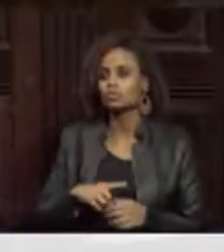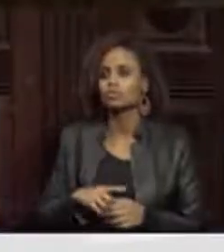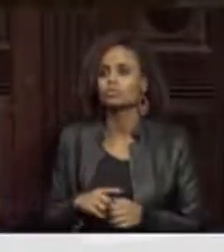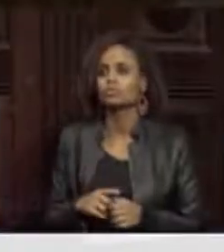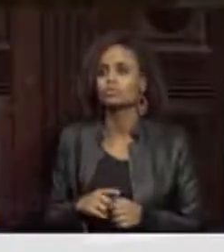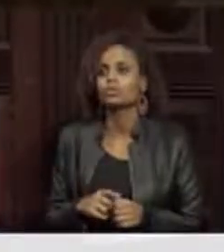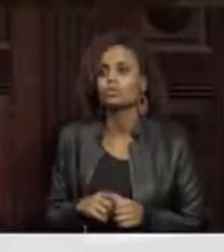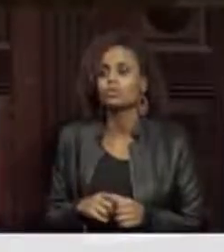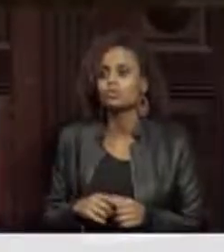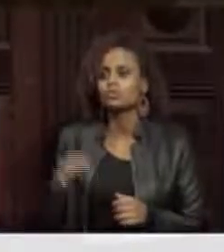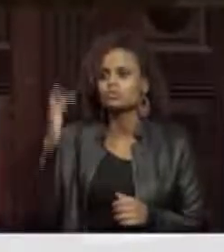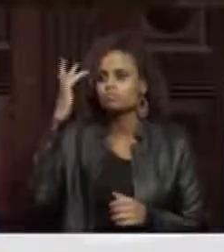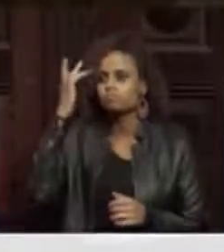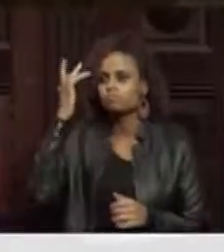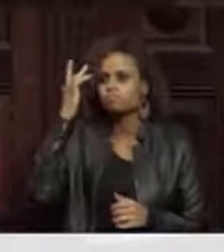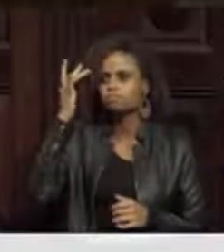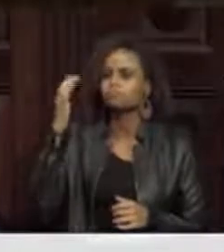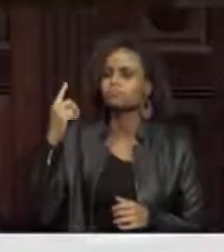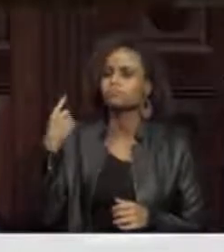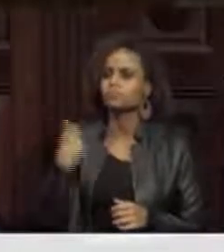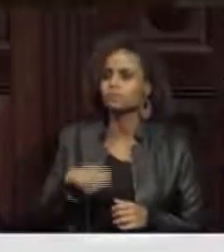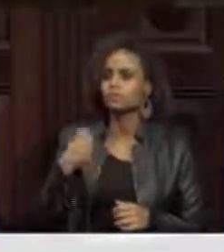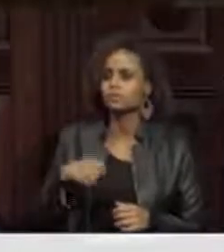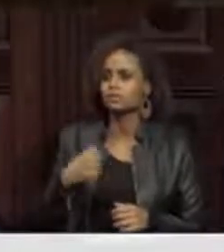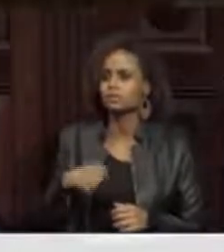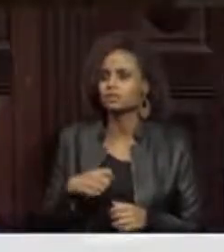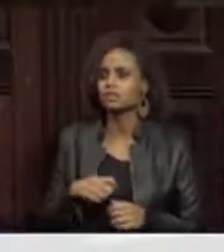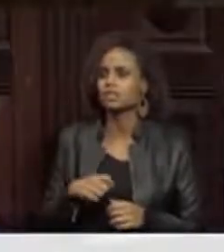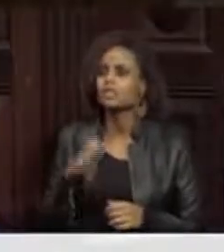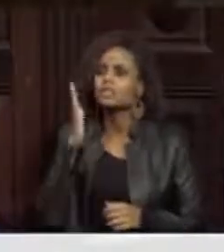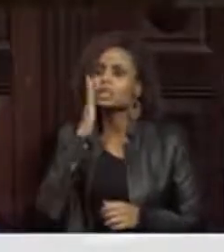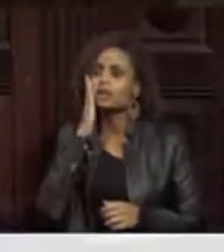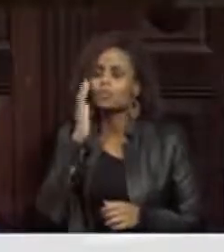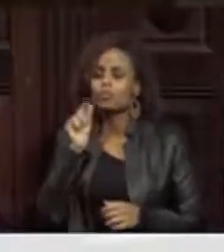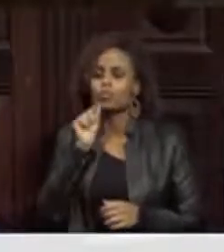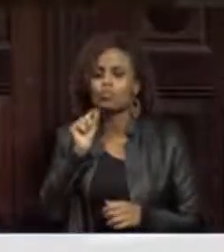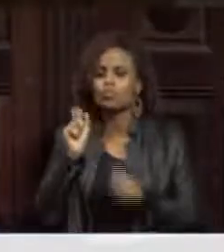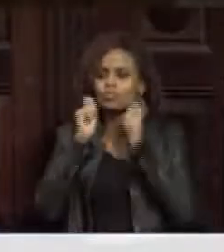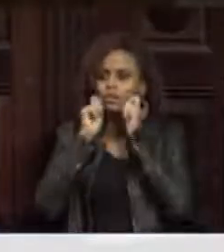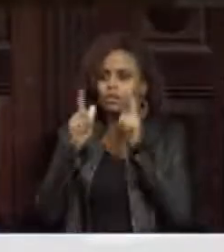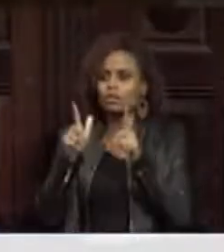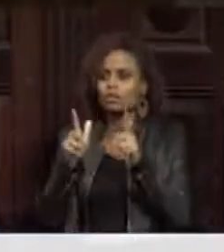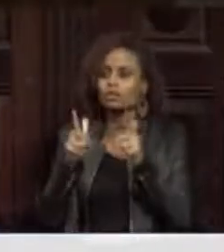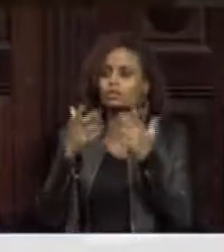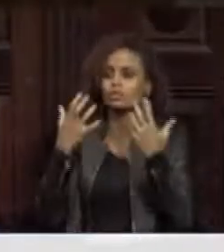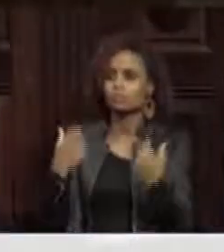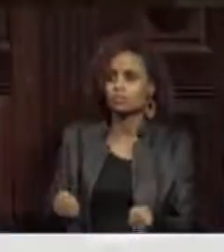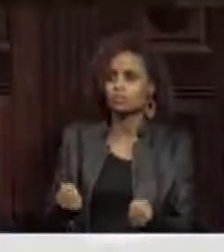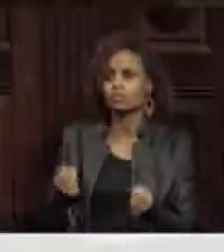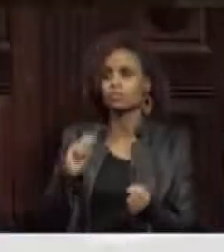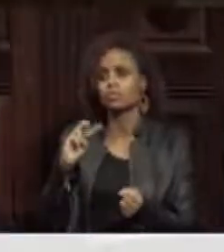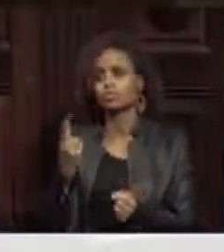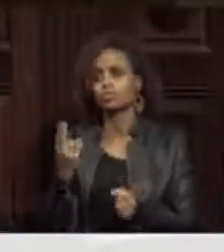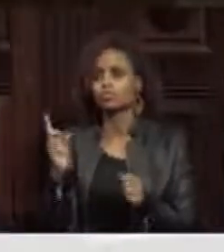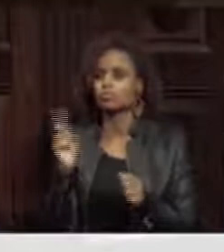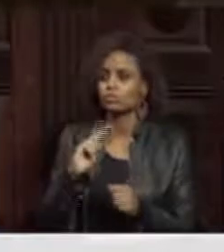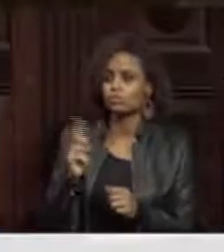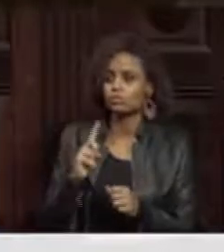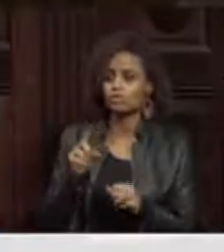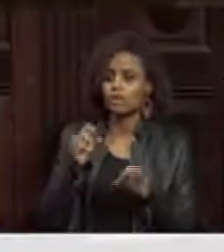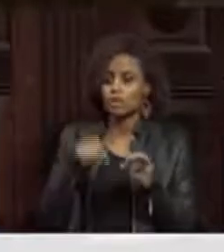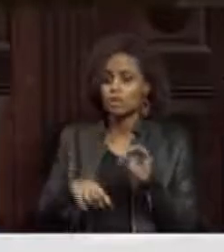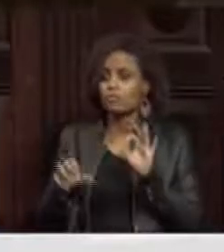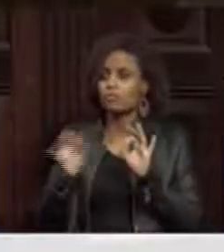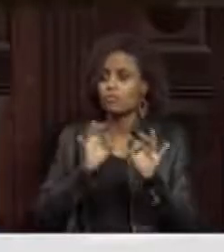tenhamos consciência do que está sendo aprovado com esse projeto. Que nós